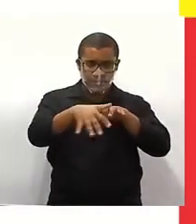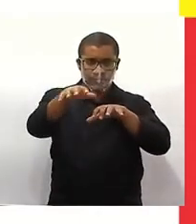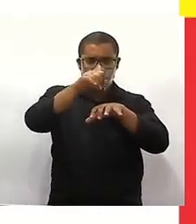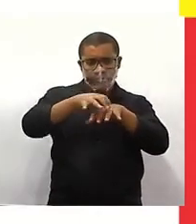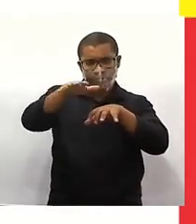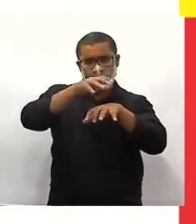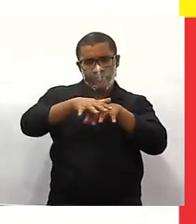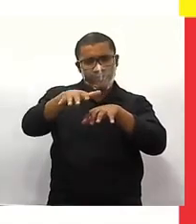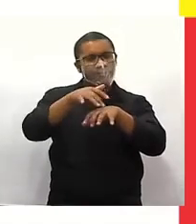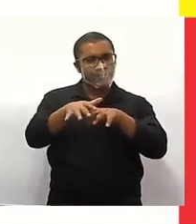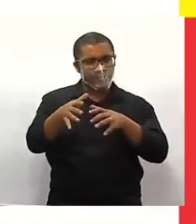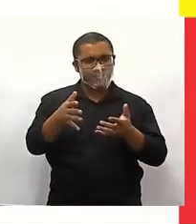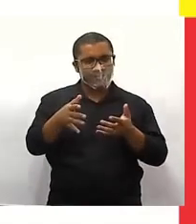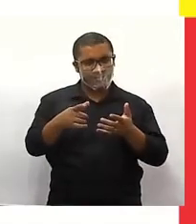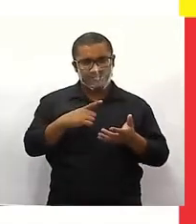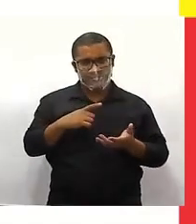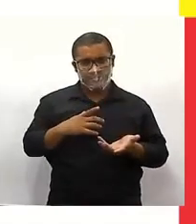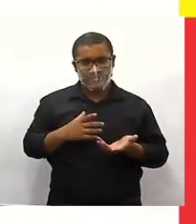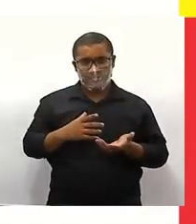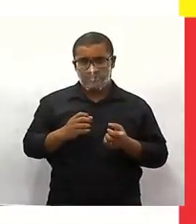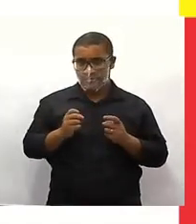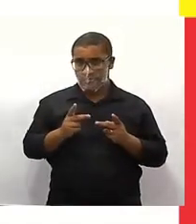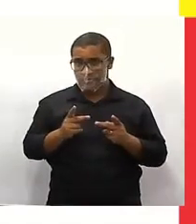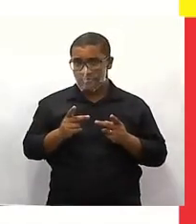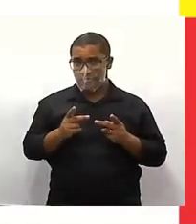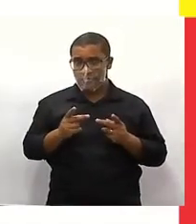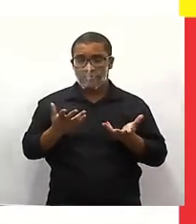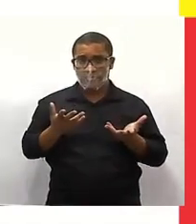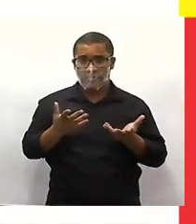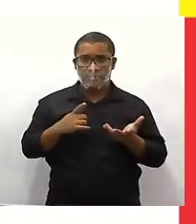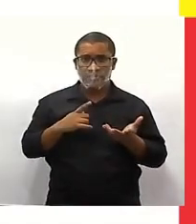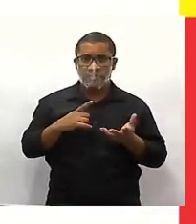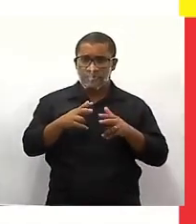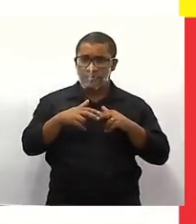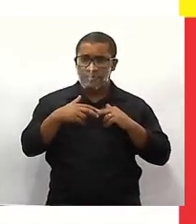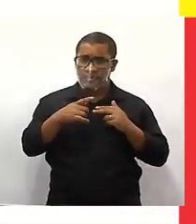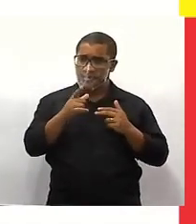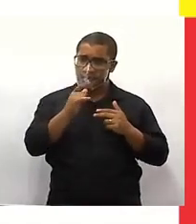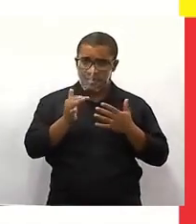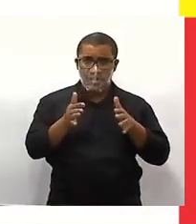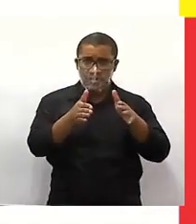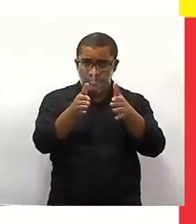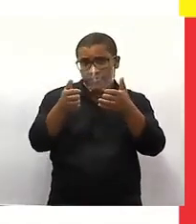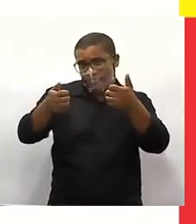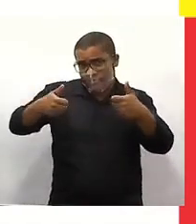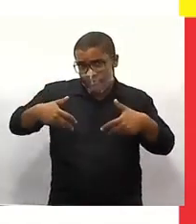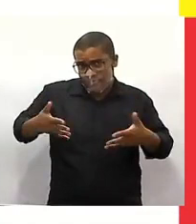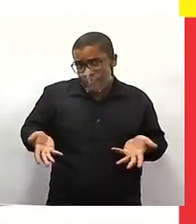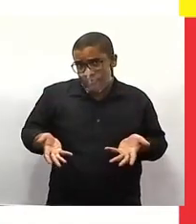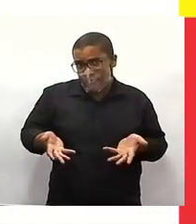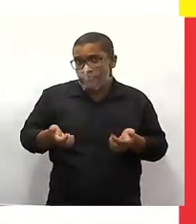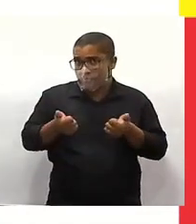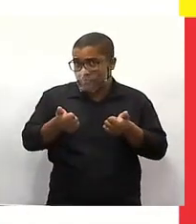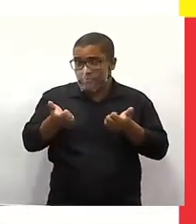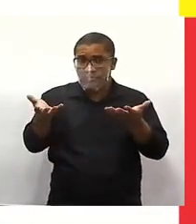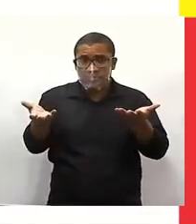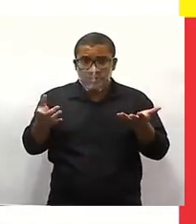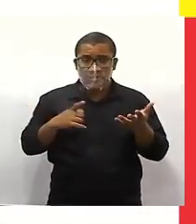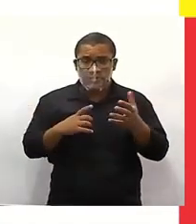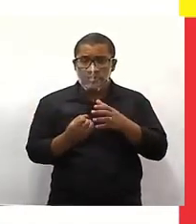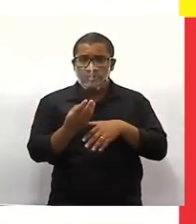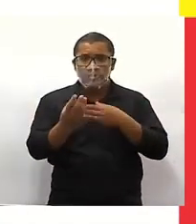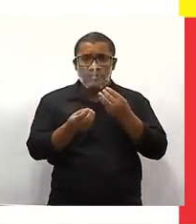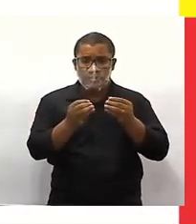do intemperismo. Ok? Nesse caso, a erosão fluvial, porque estamos falando do rio. Formado por um